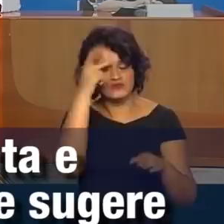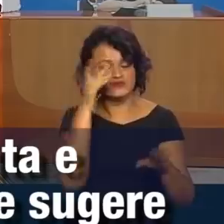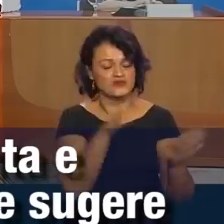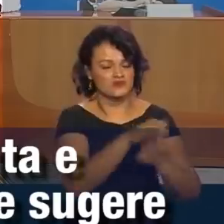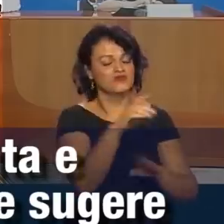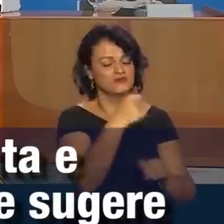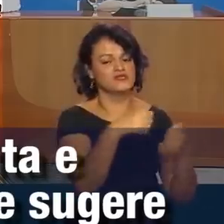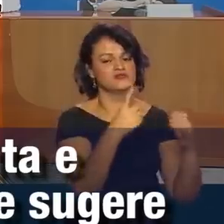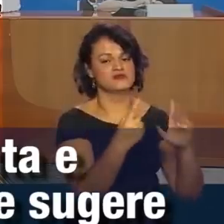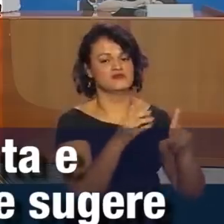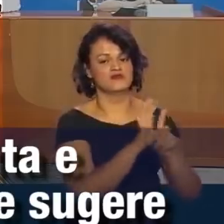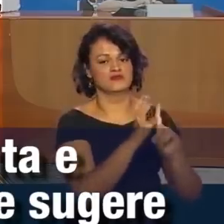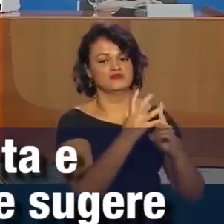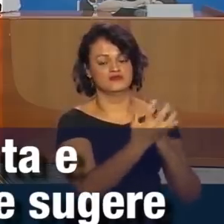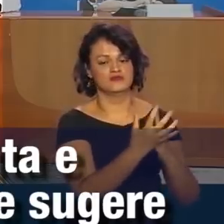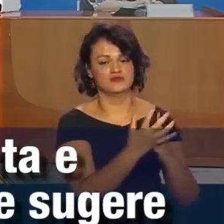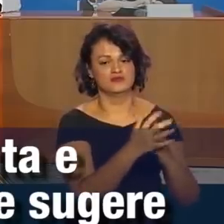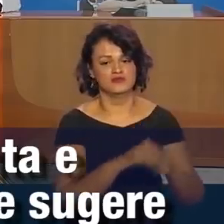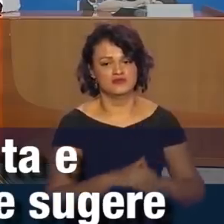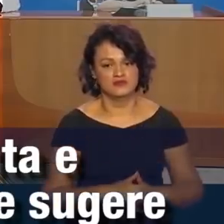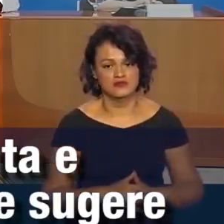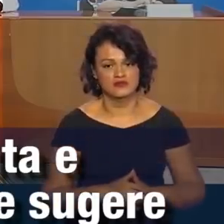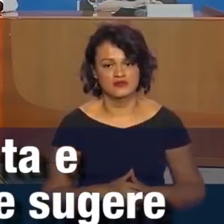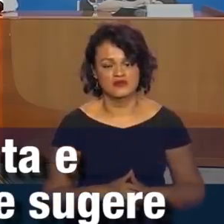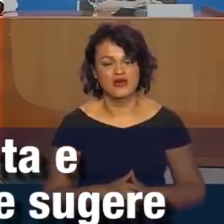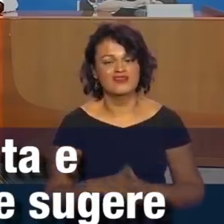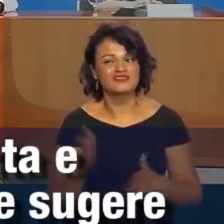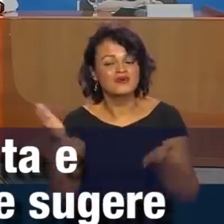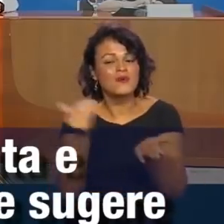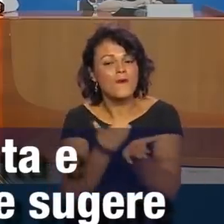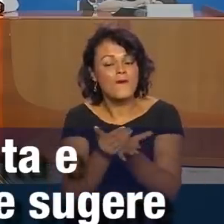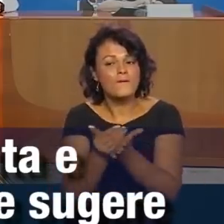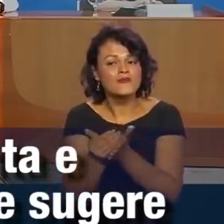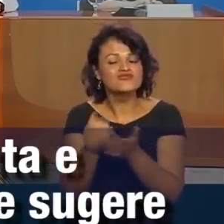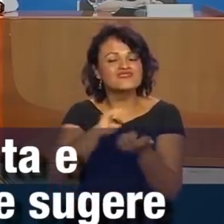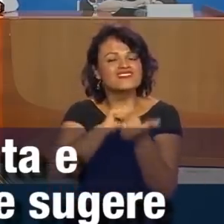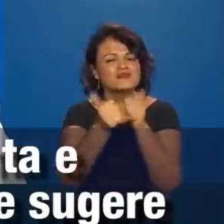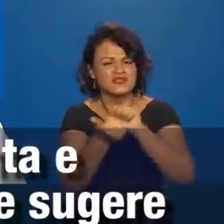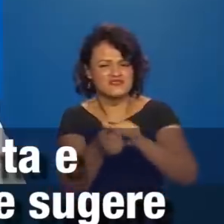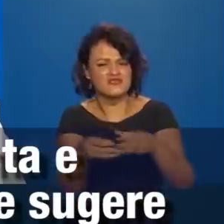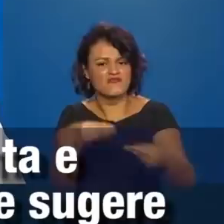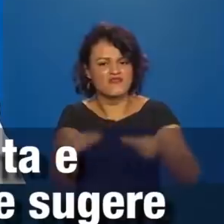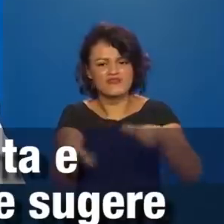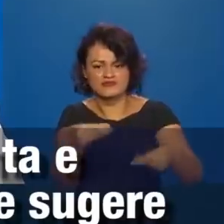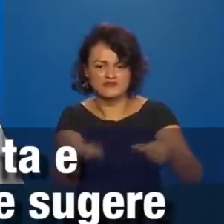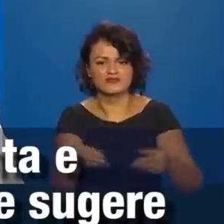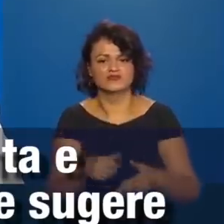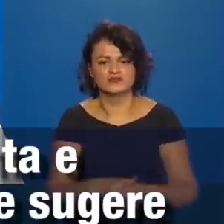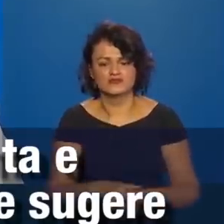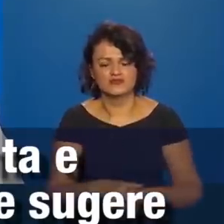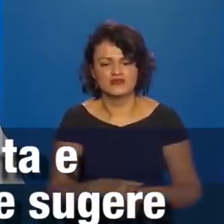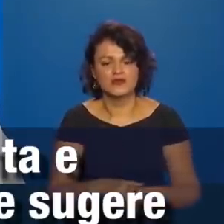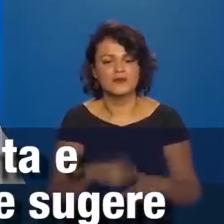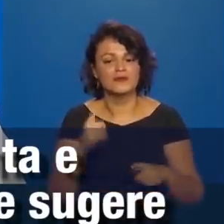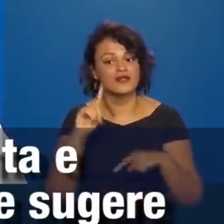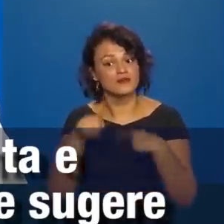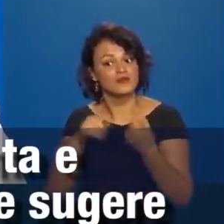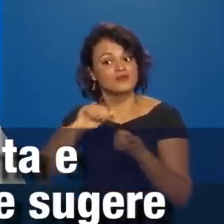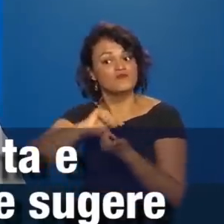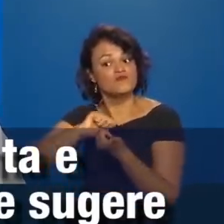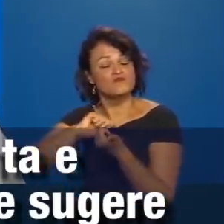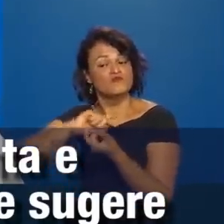Então é um começo de uma flexibilização para uma